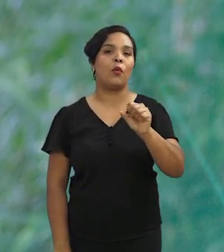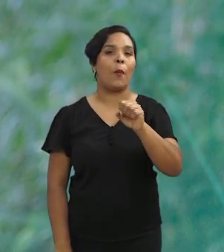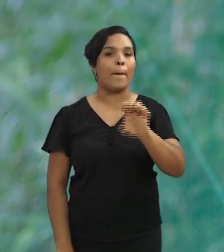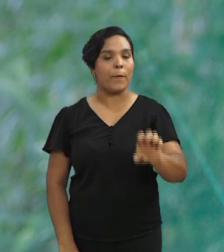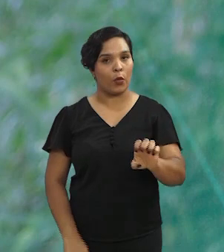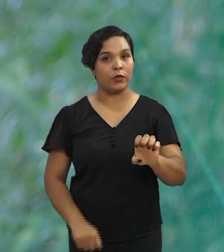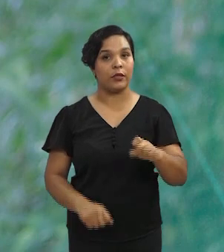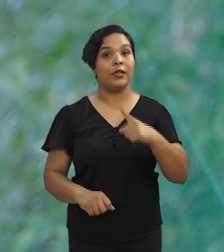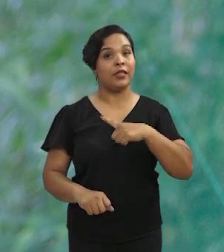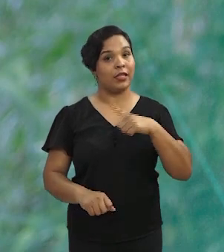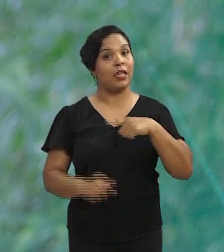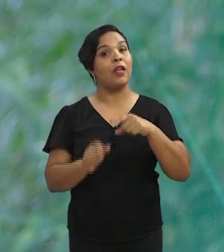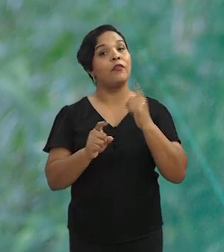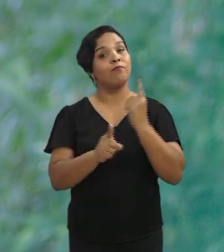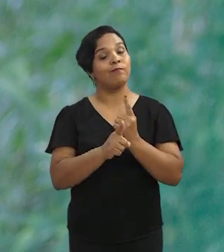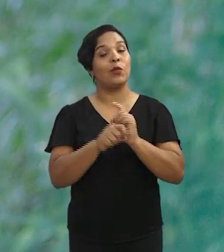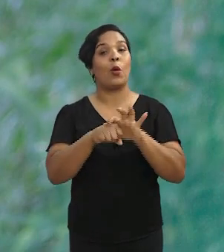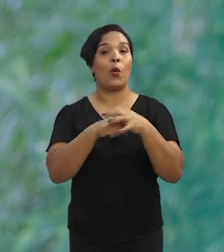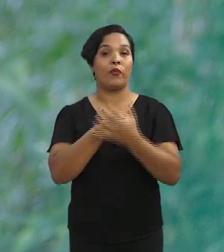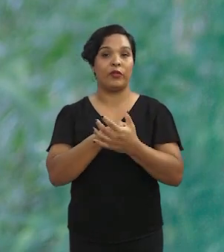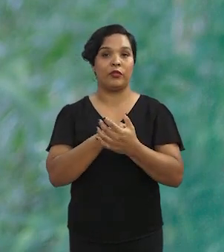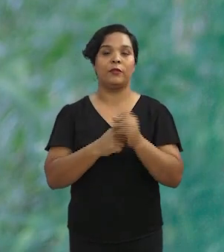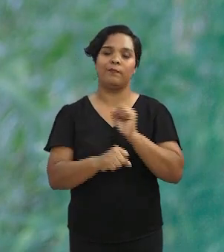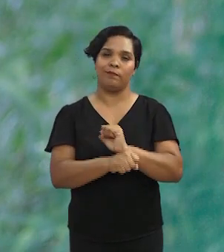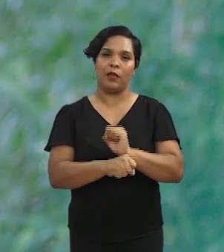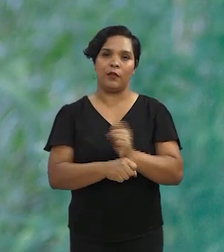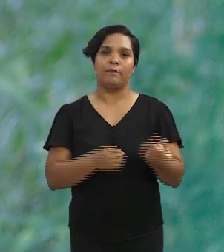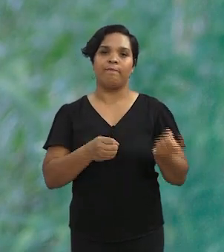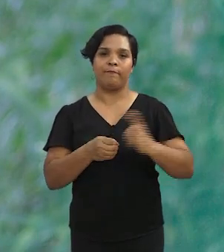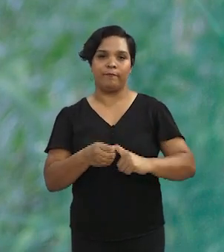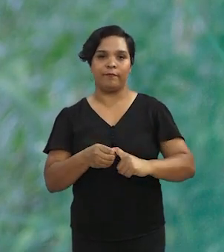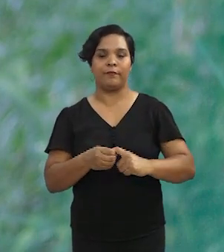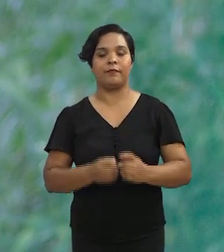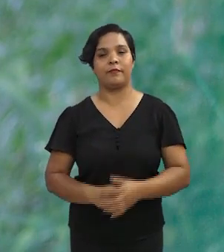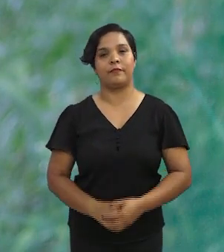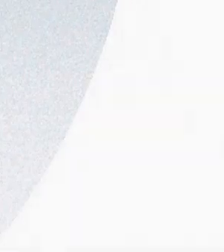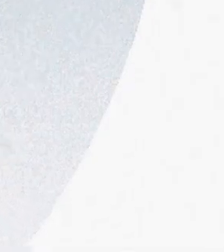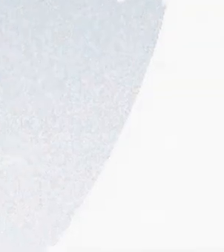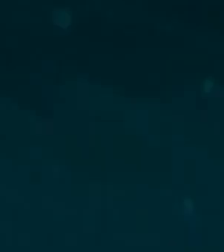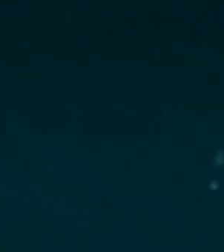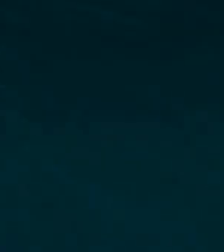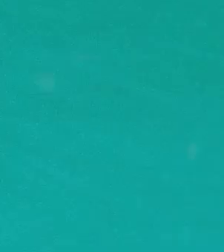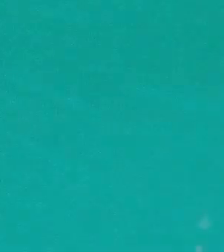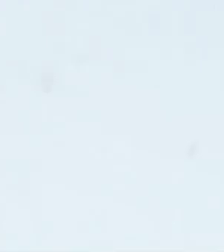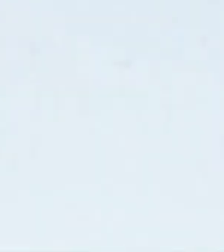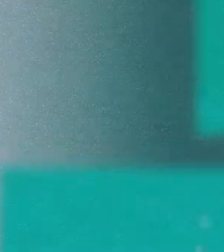pessoas que foram diagnosticadas com a Covid-19. Não saia daí, a gente volta já já.